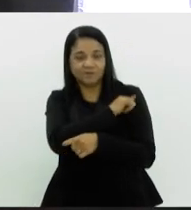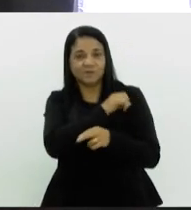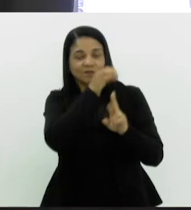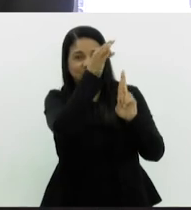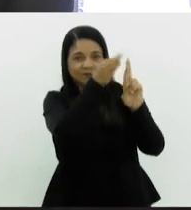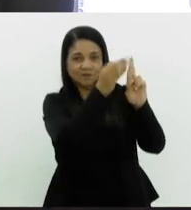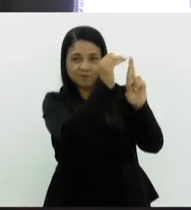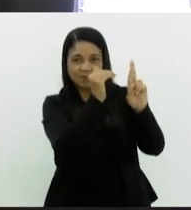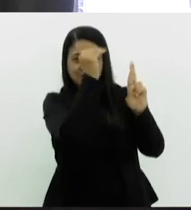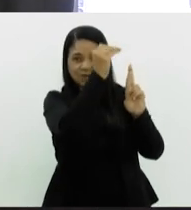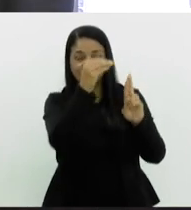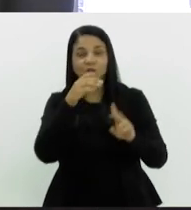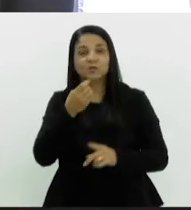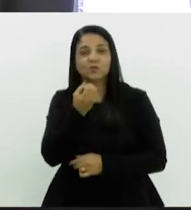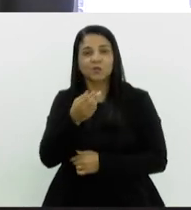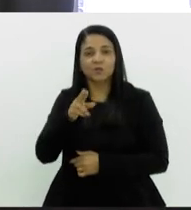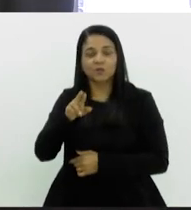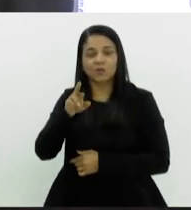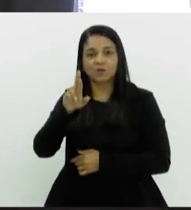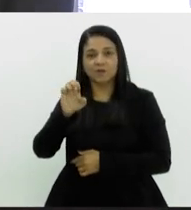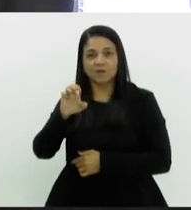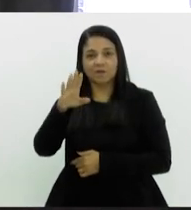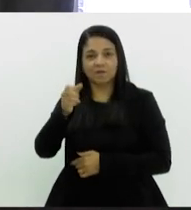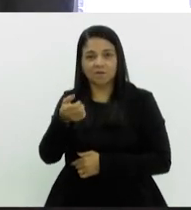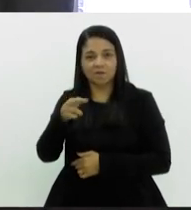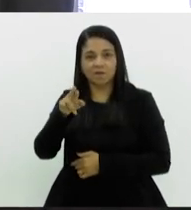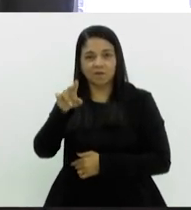desembargador doutor Ricardo Rodrigues Cardoso.